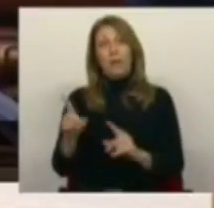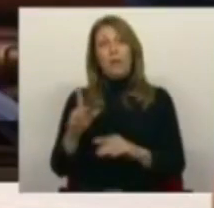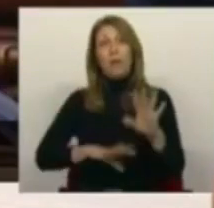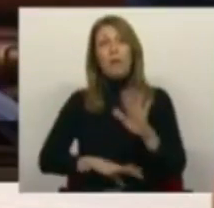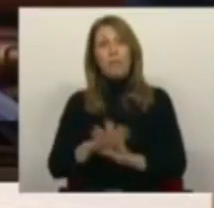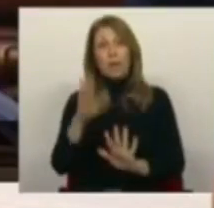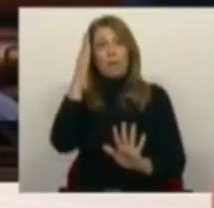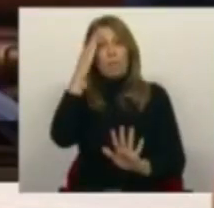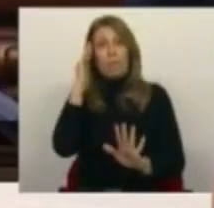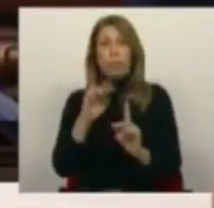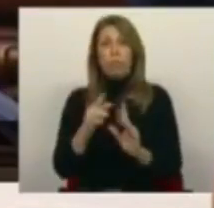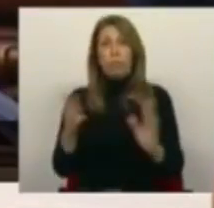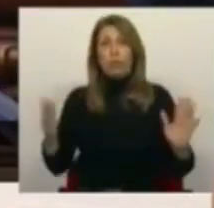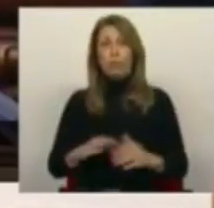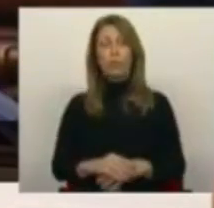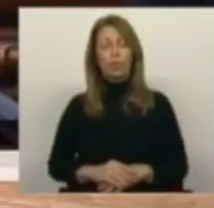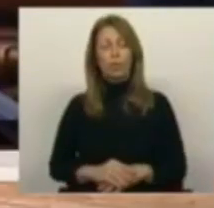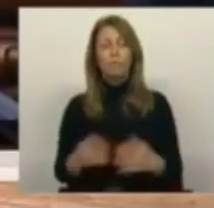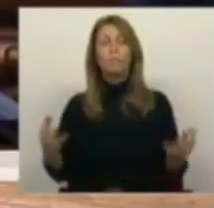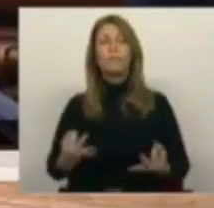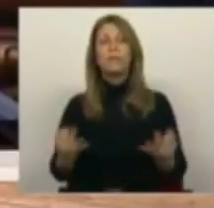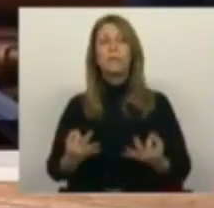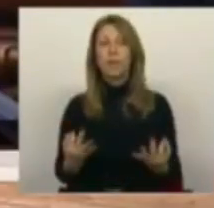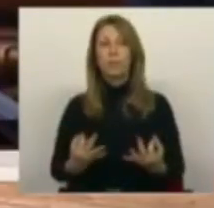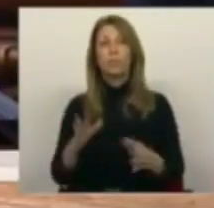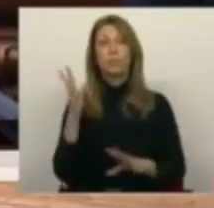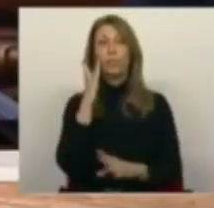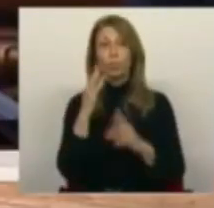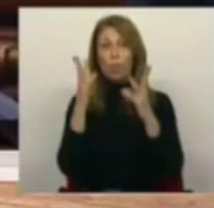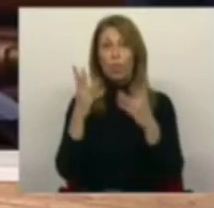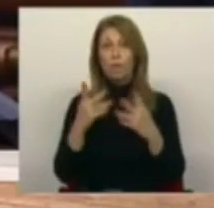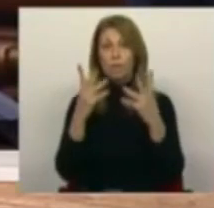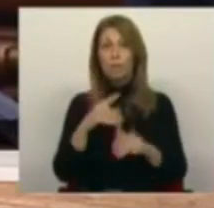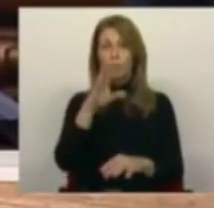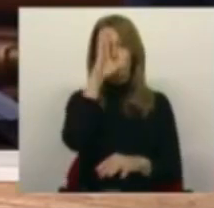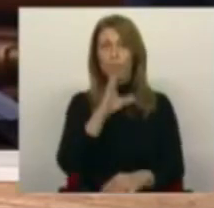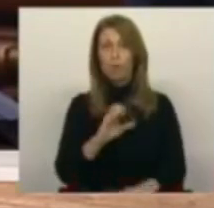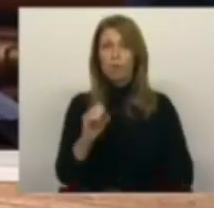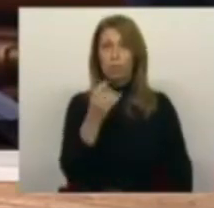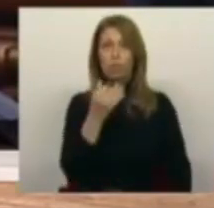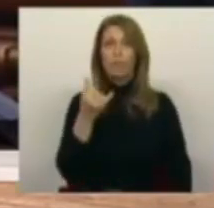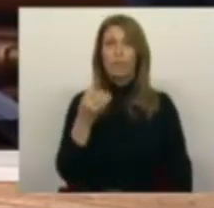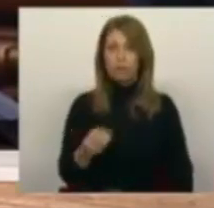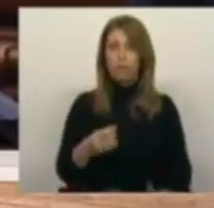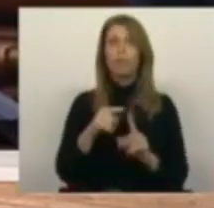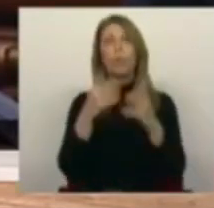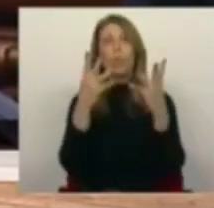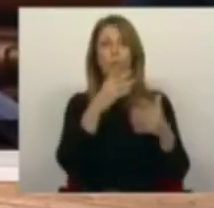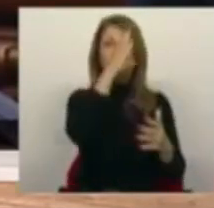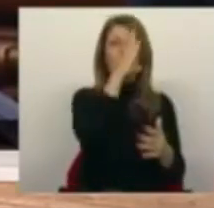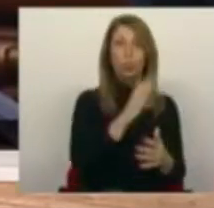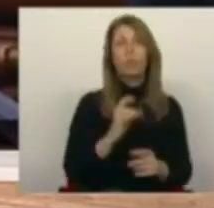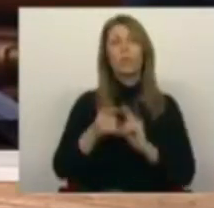estas projeções. De facto, no Orçamento de Estado para 2020, e com o Orçamento de Estado e com aquilo que